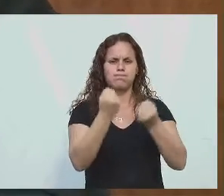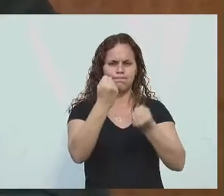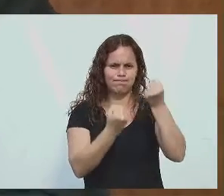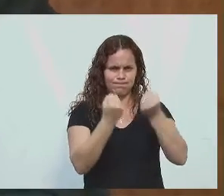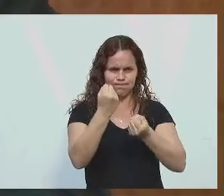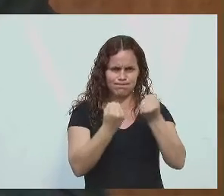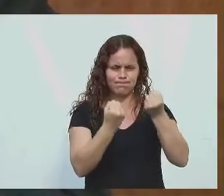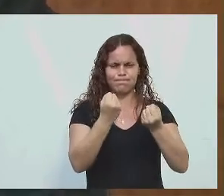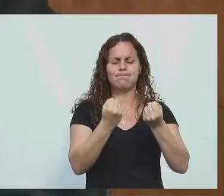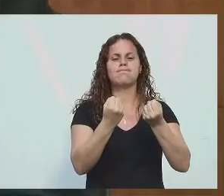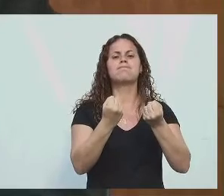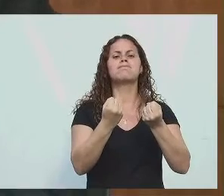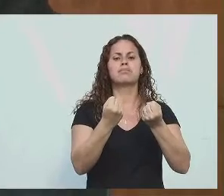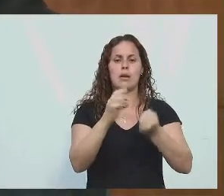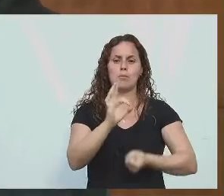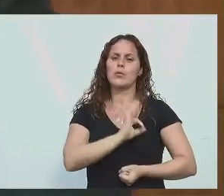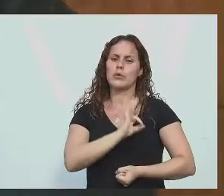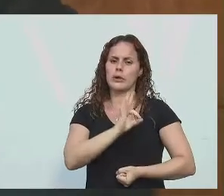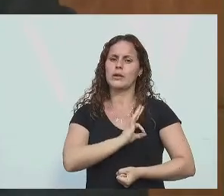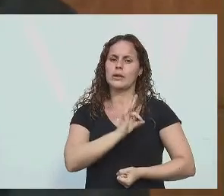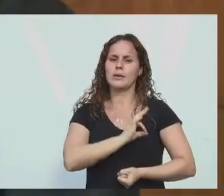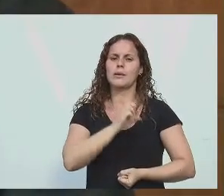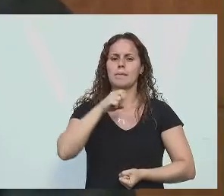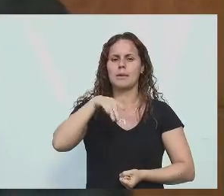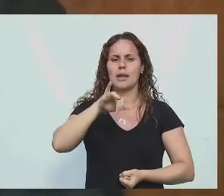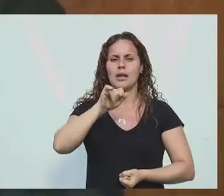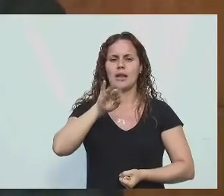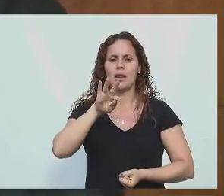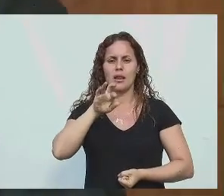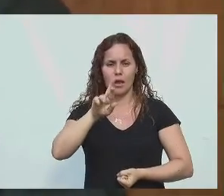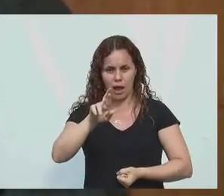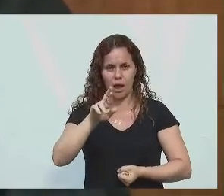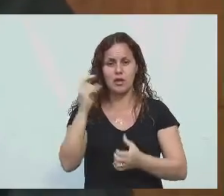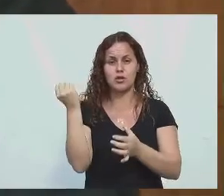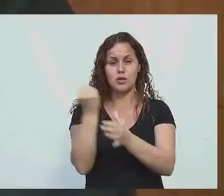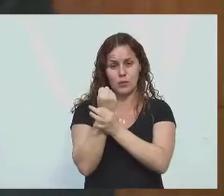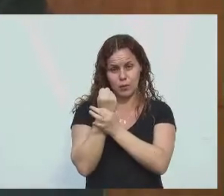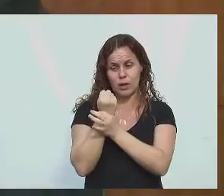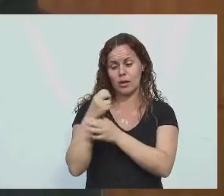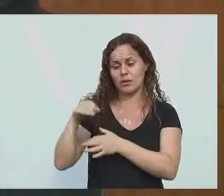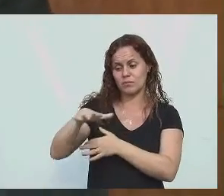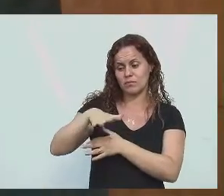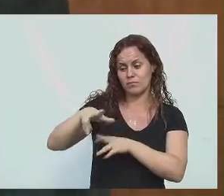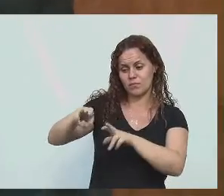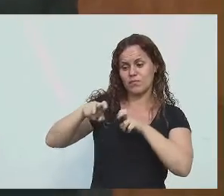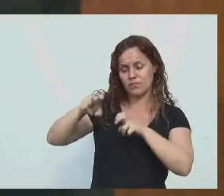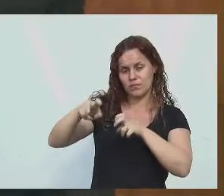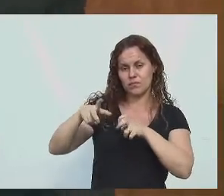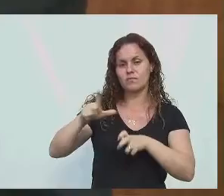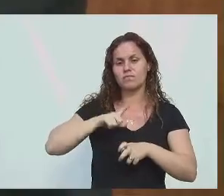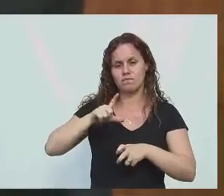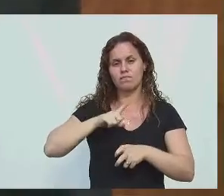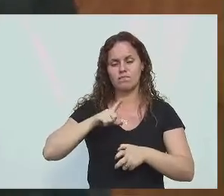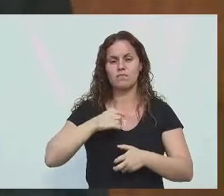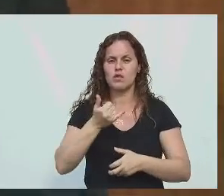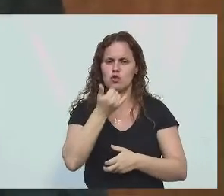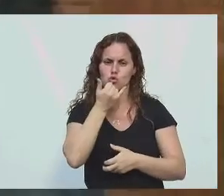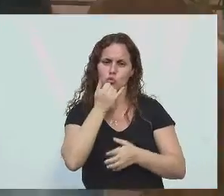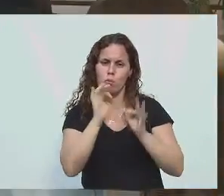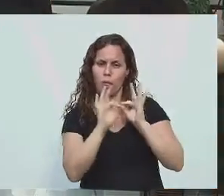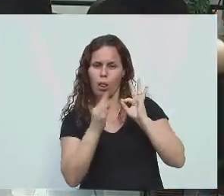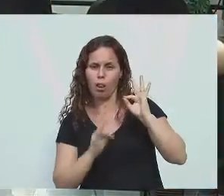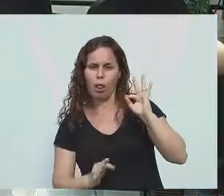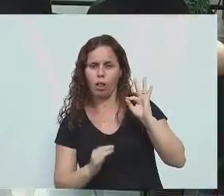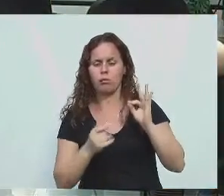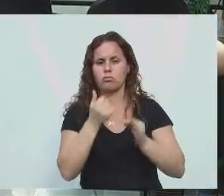patrulha, né, para a Polícia Militar, e a gente vai ter mais segurança do campo a partir desse momento. Obrigado, desculpa por ter me estendido.